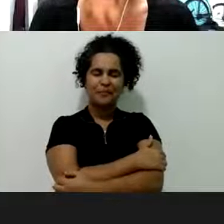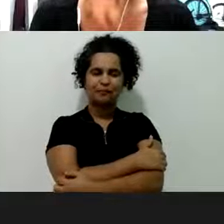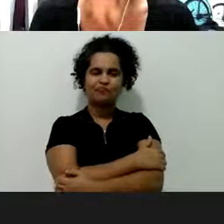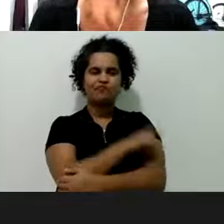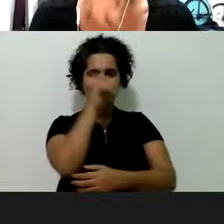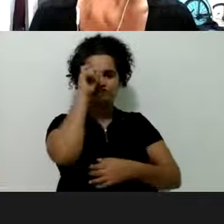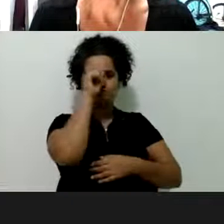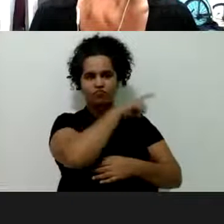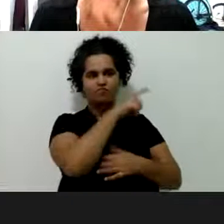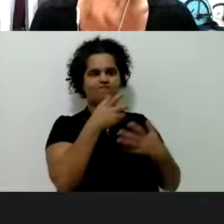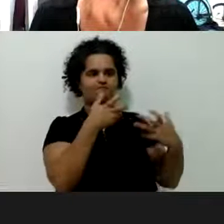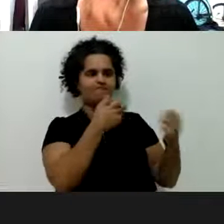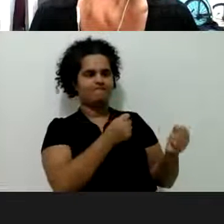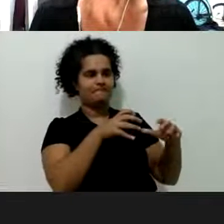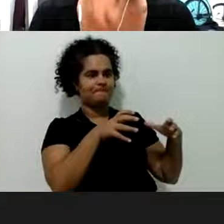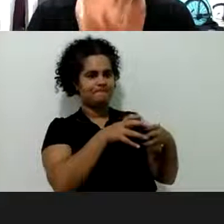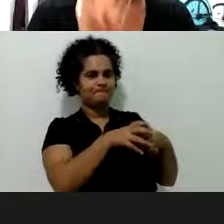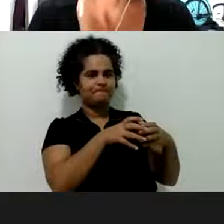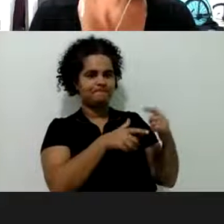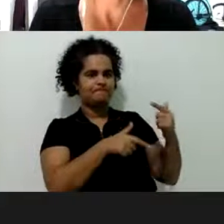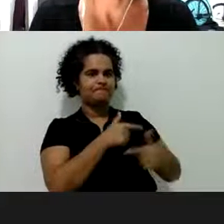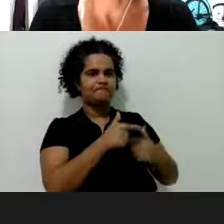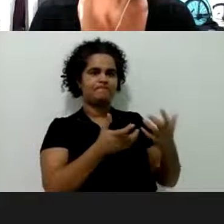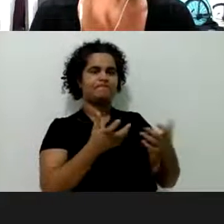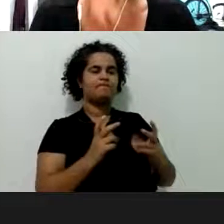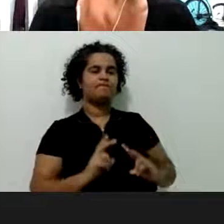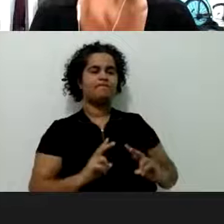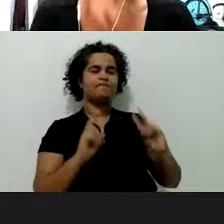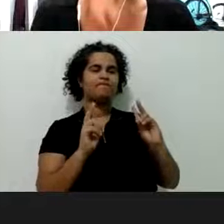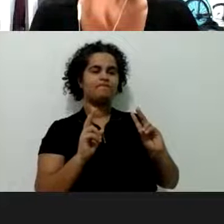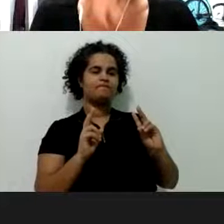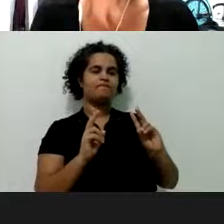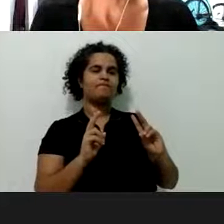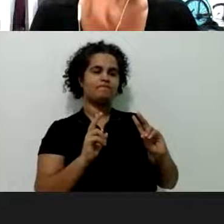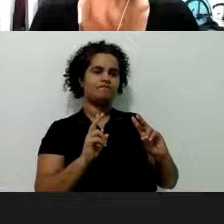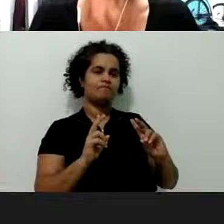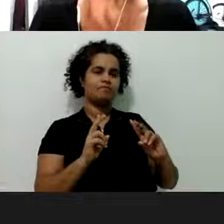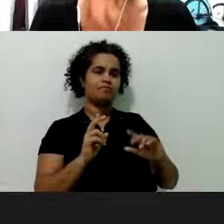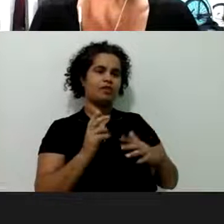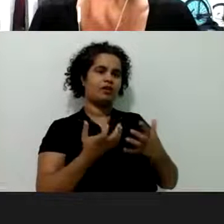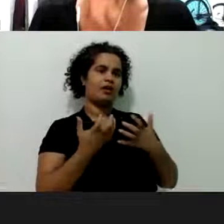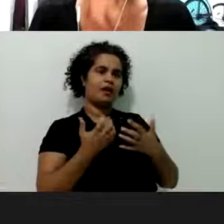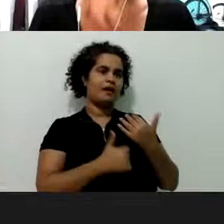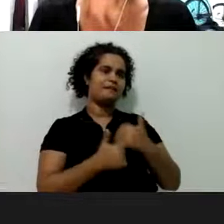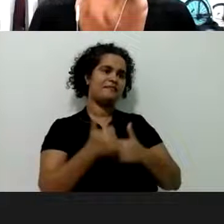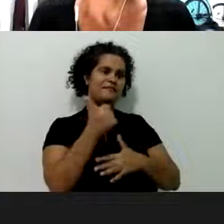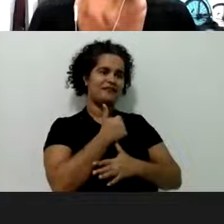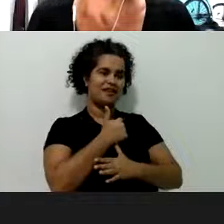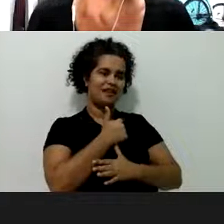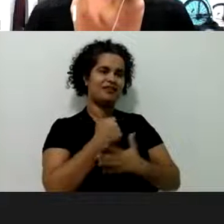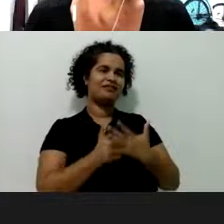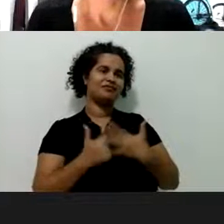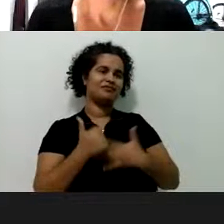o coletivo, né? Ela quer manter, de certa forma, os privilégios, o tipo